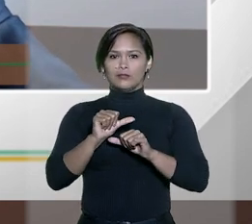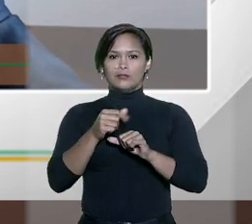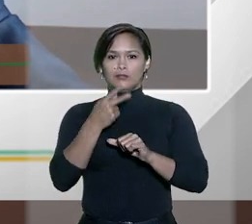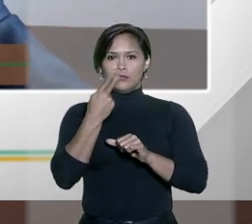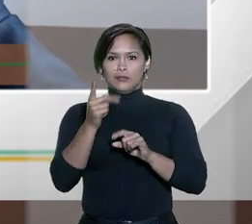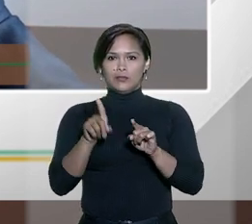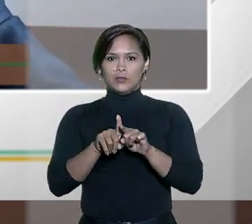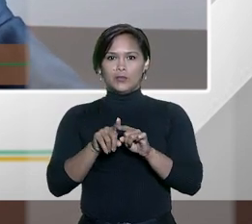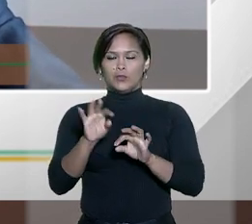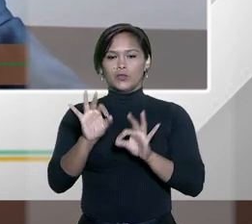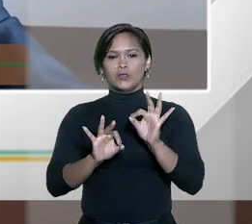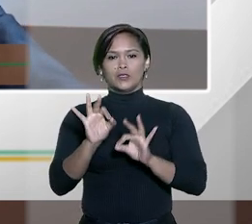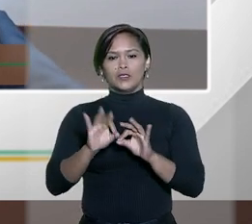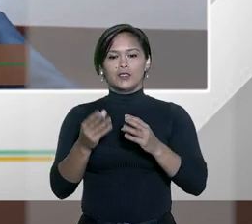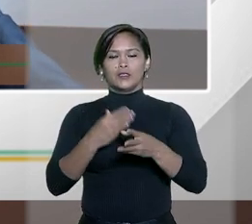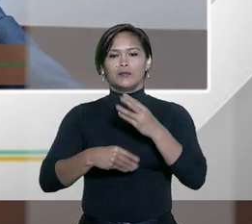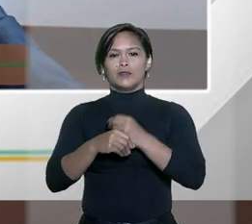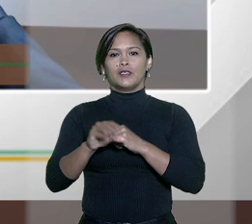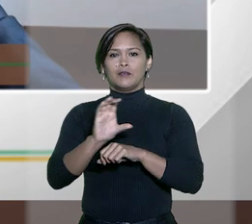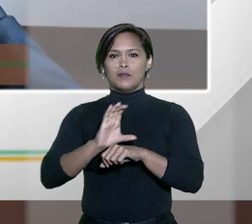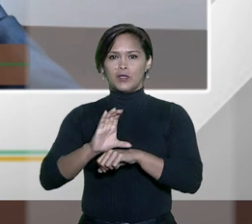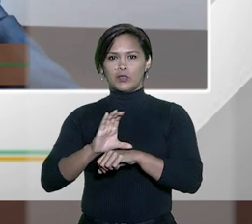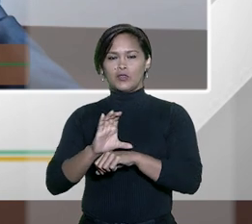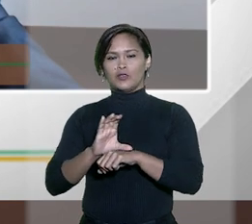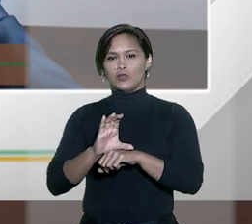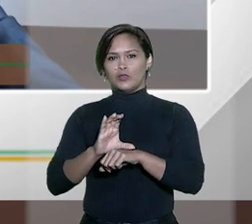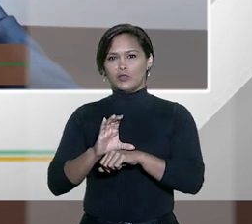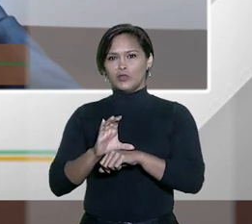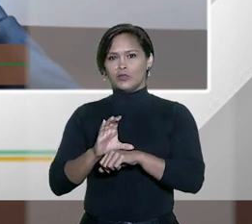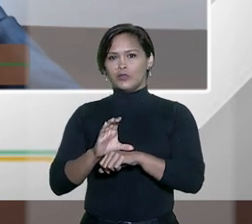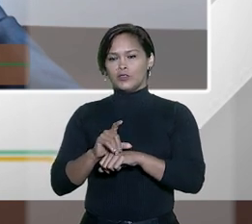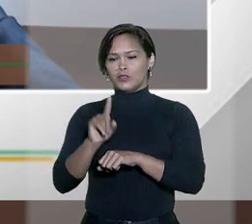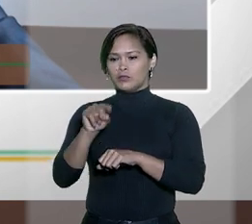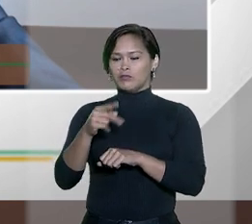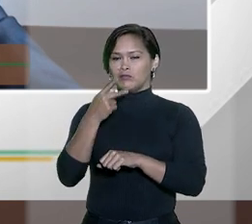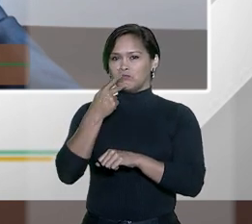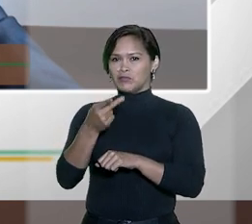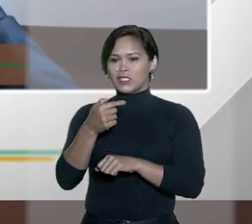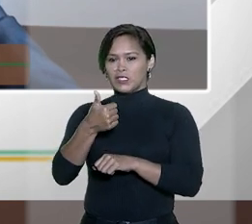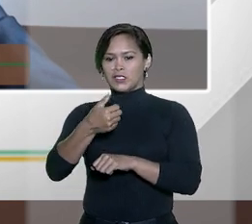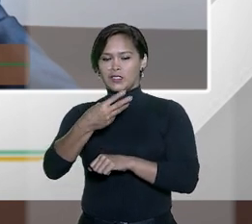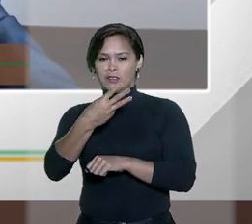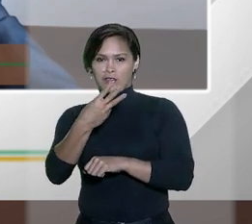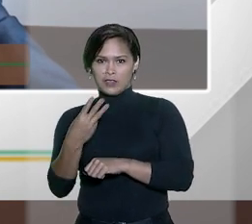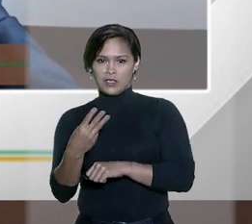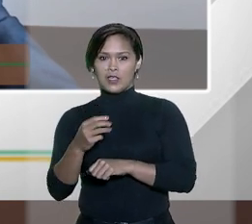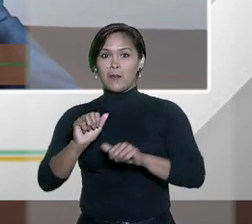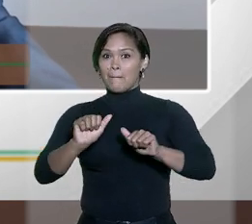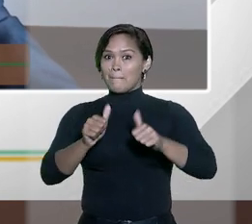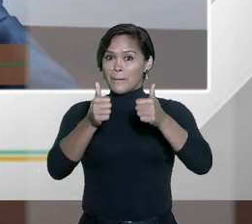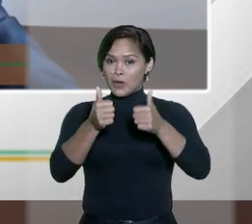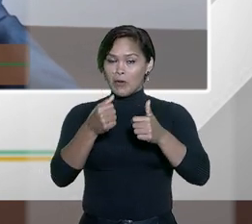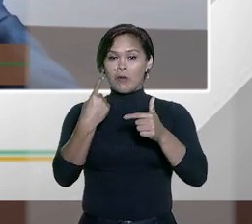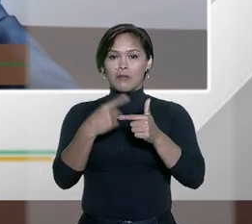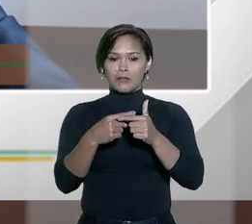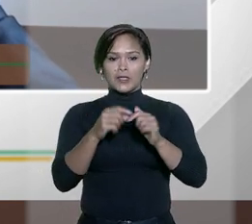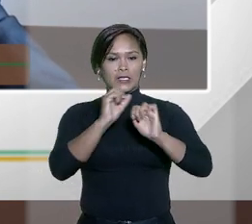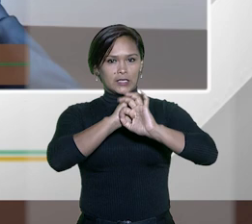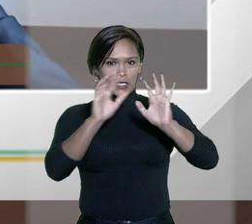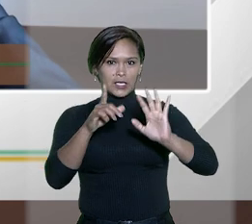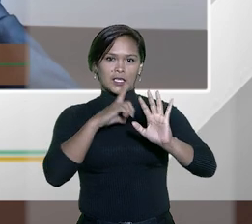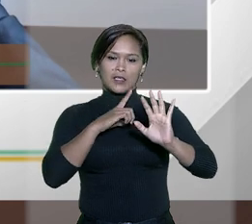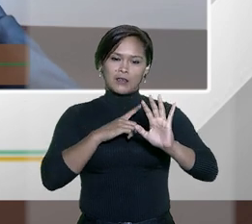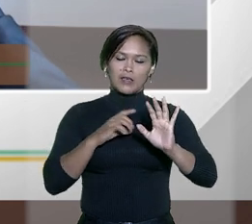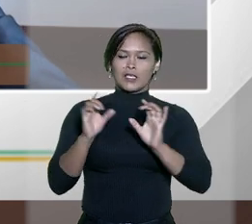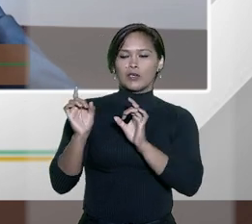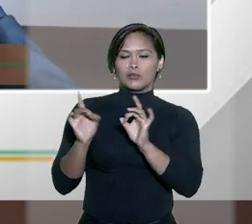trazida pela emenda constitucional, enfim, a 113, até de modo positivo, né? Embora, é claro, né,